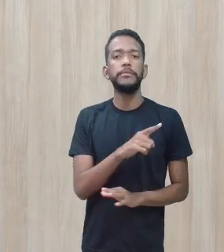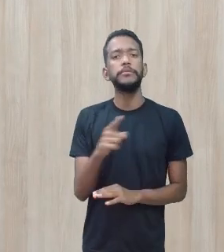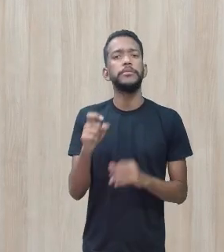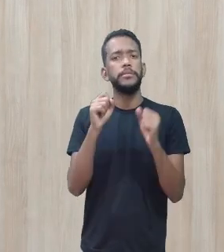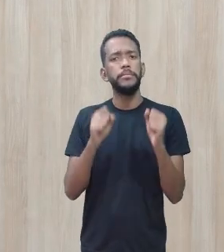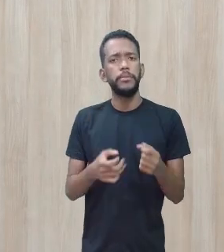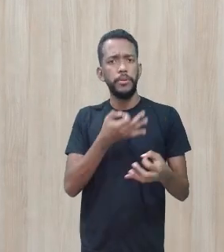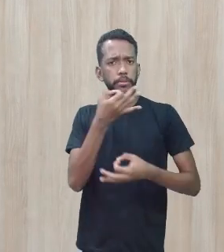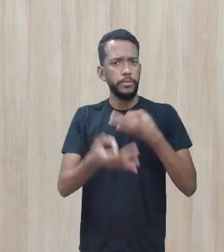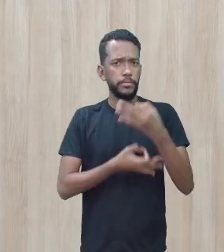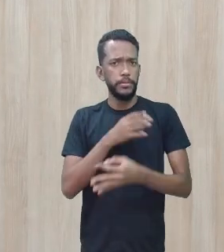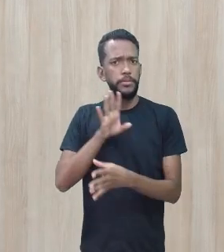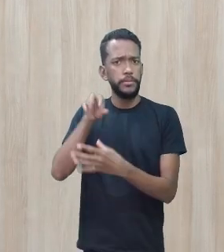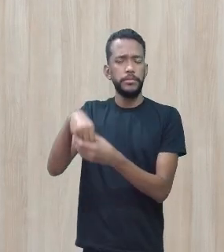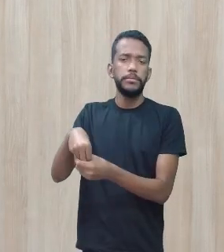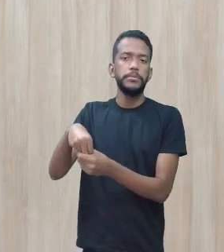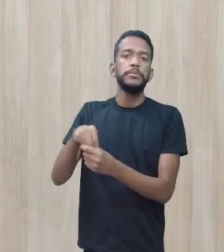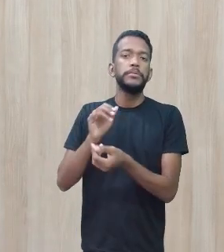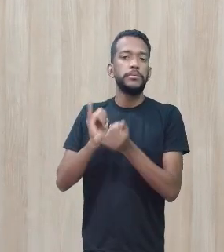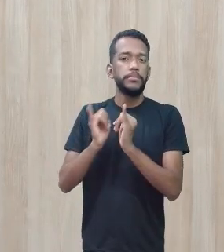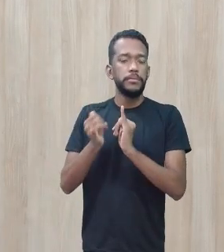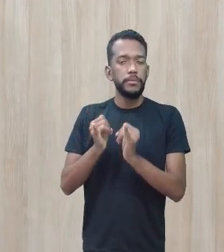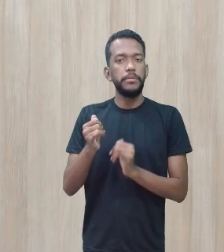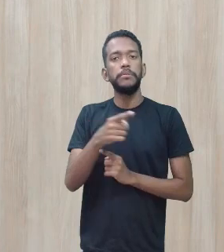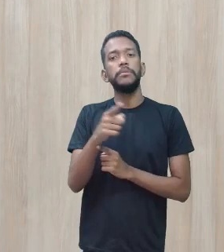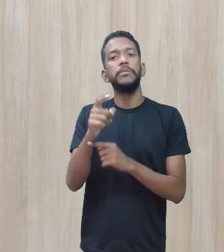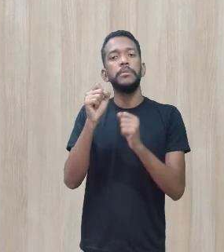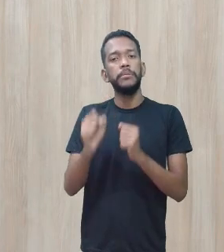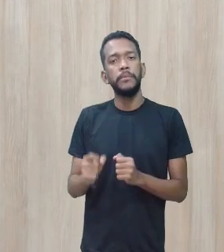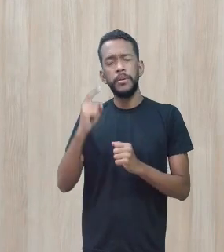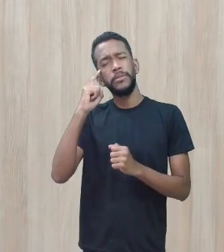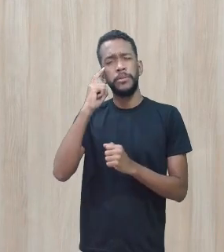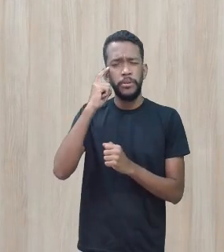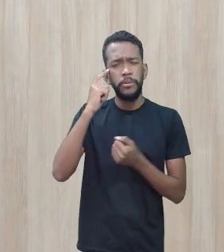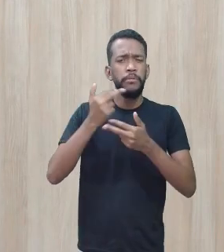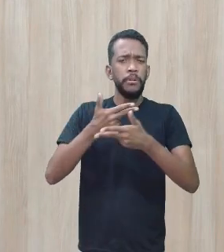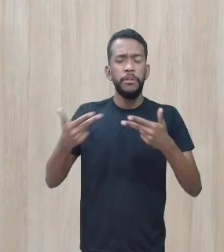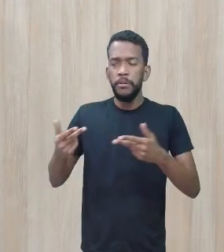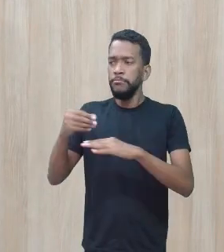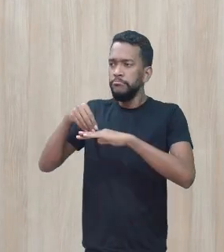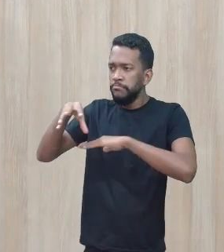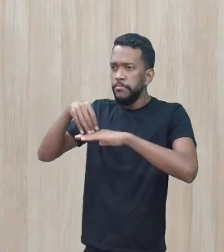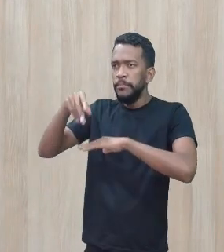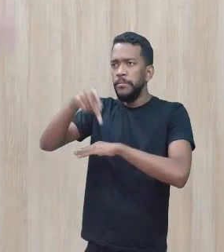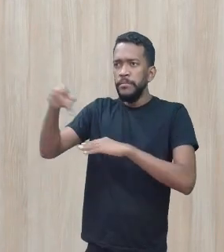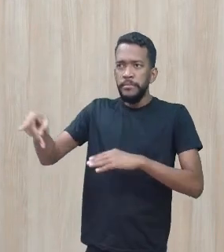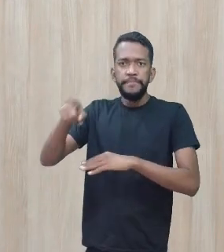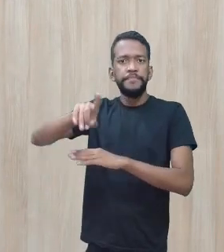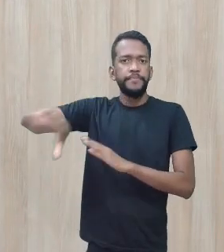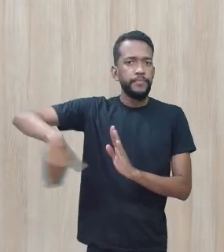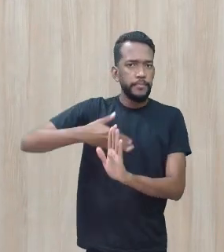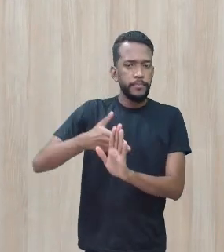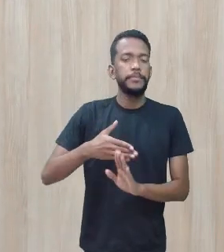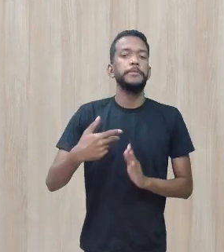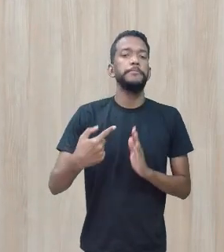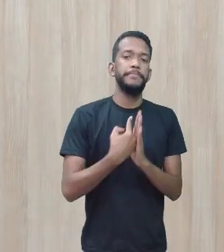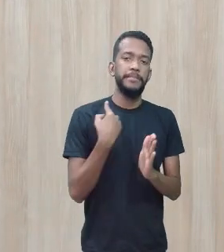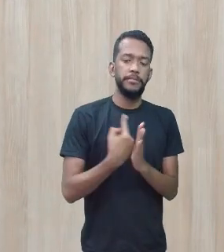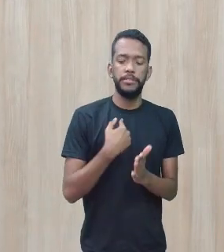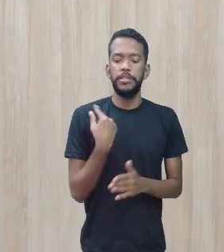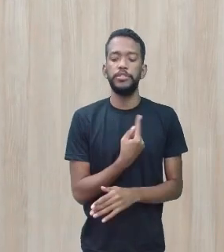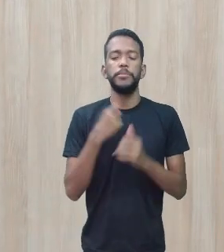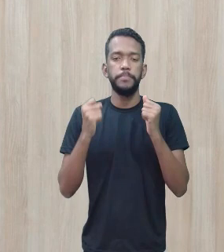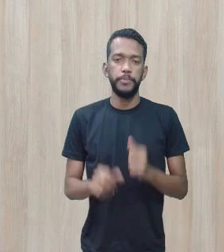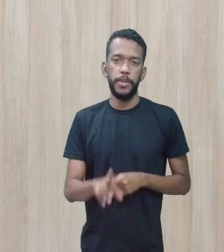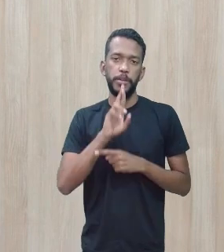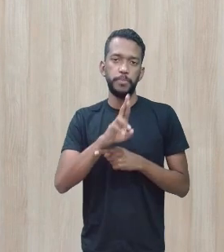no YouTube, levar suas dúvidas para o professor e essa dúvida chega até a gente para a gente contemplar em outro momento, para a gente poder